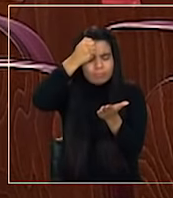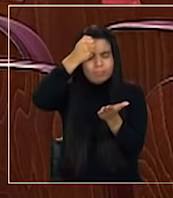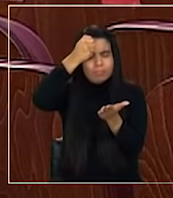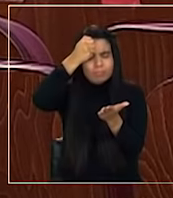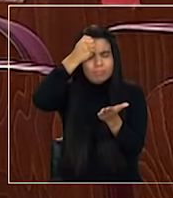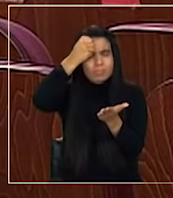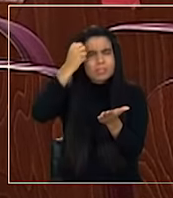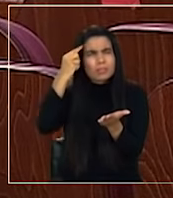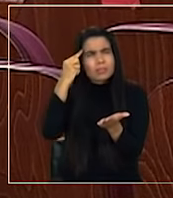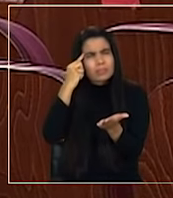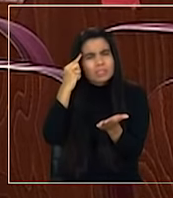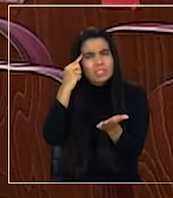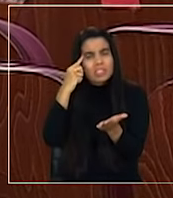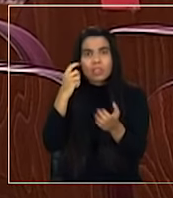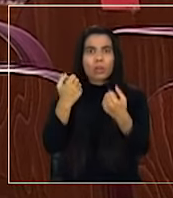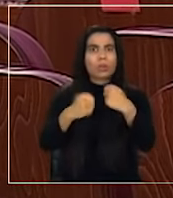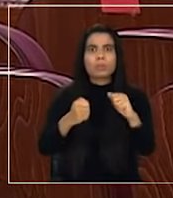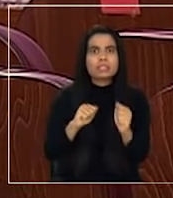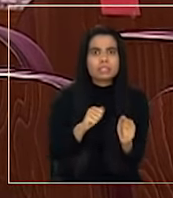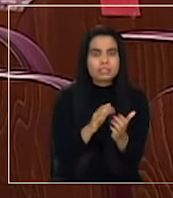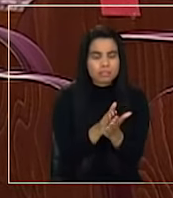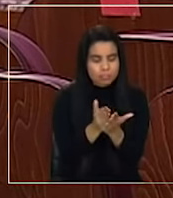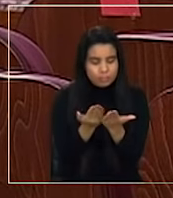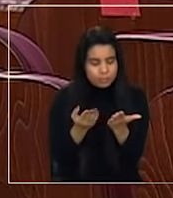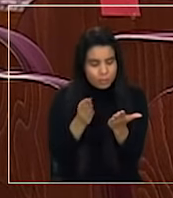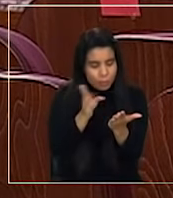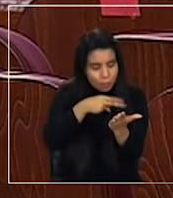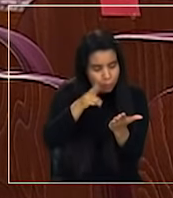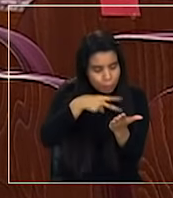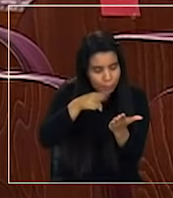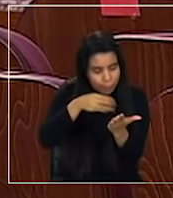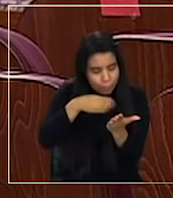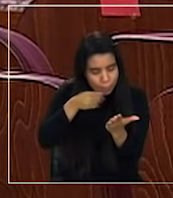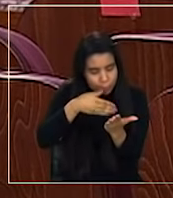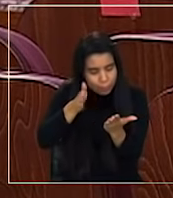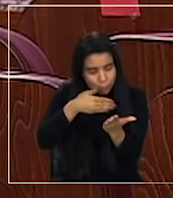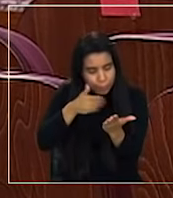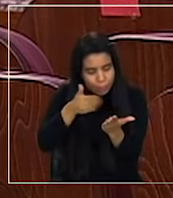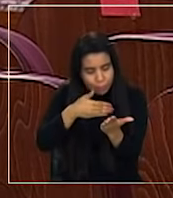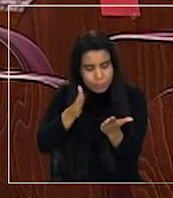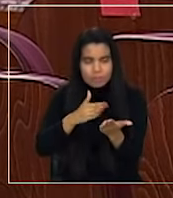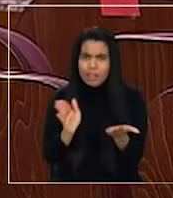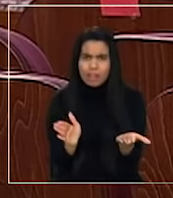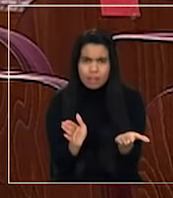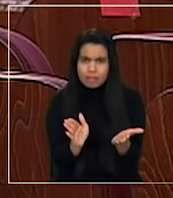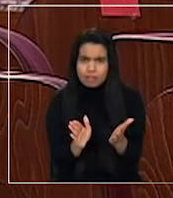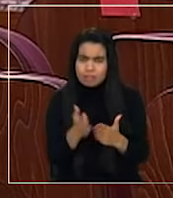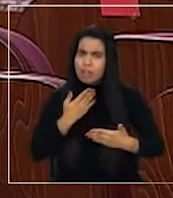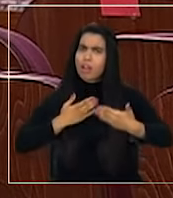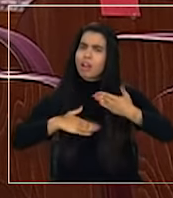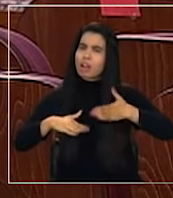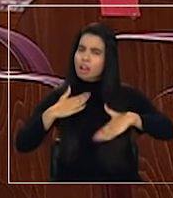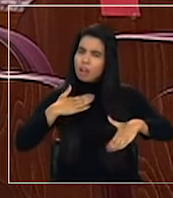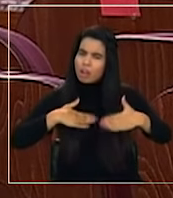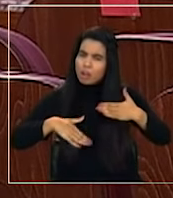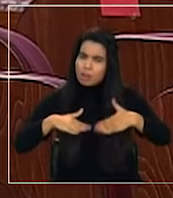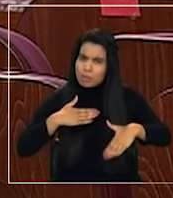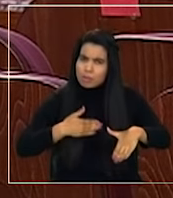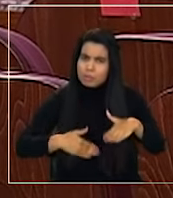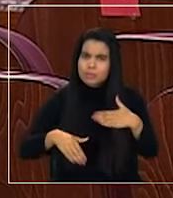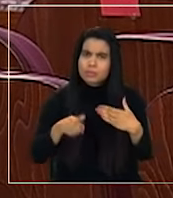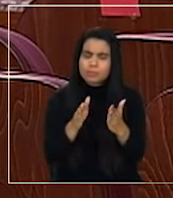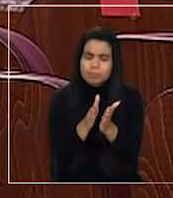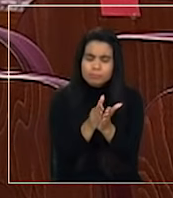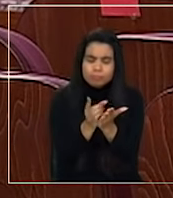palavras. Então não precisa você ficar lendo testamentos de uma vez. Vá lendo aos poucos, vai digerindo. Ore a